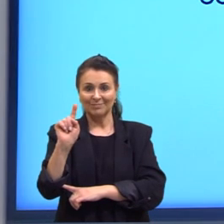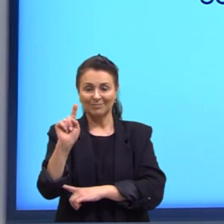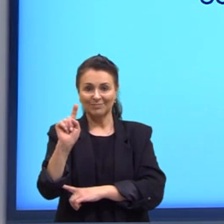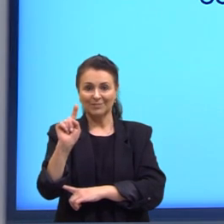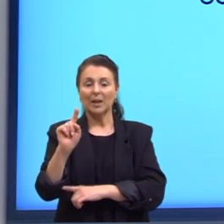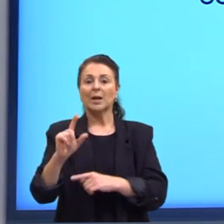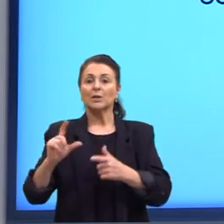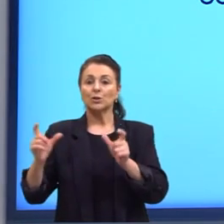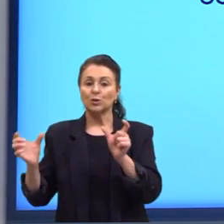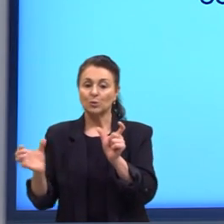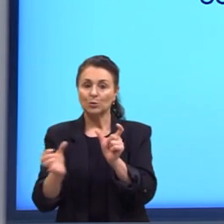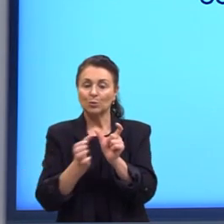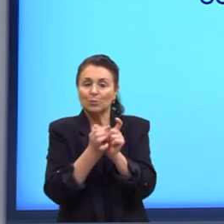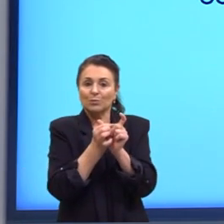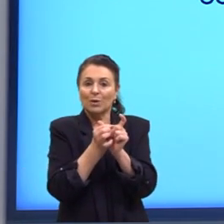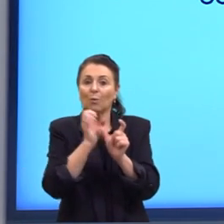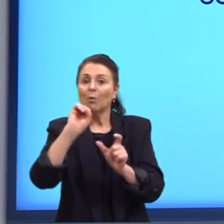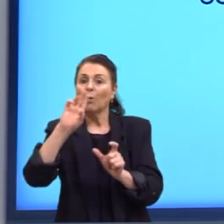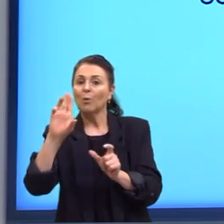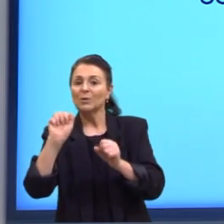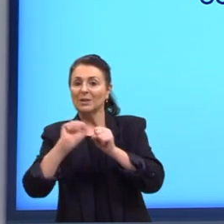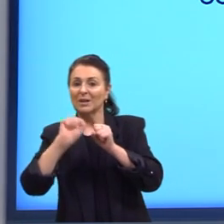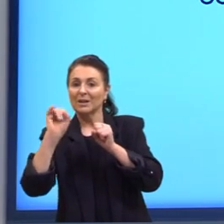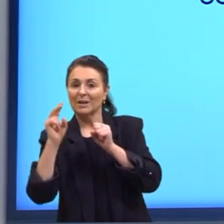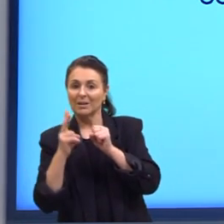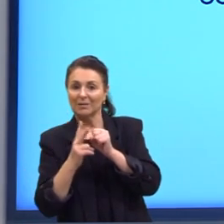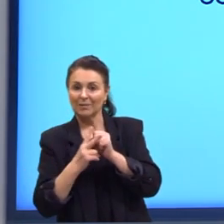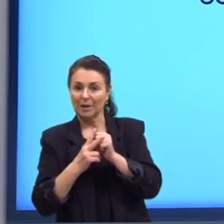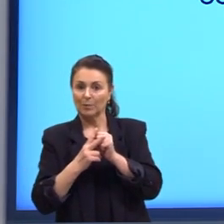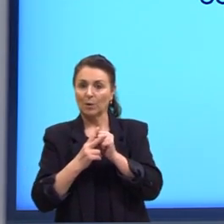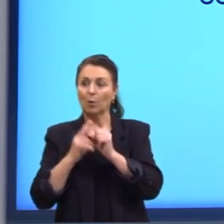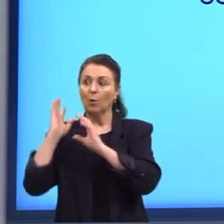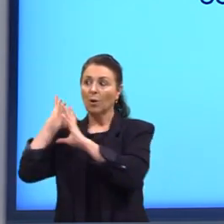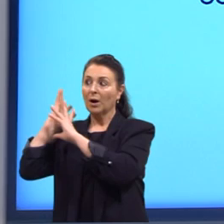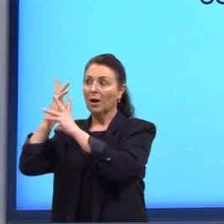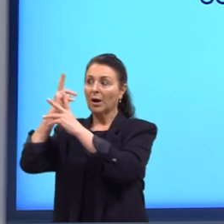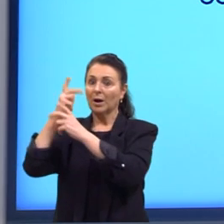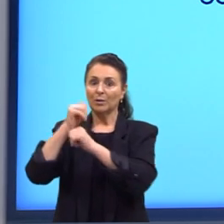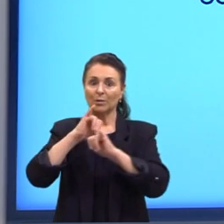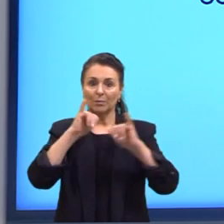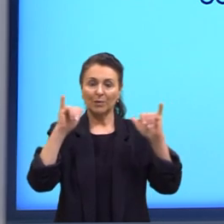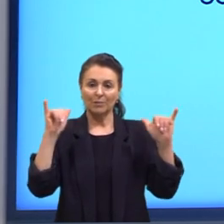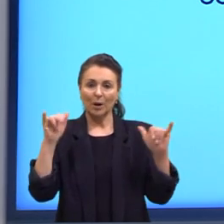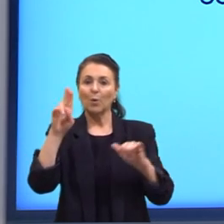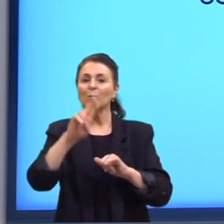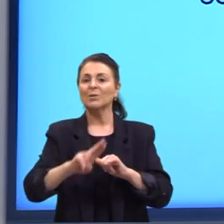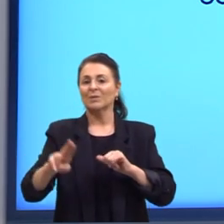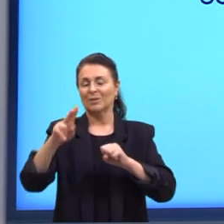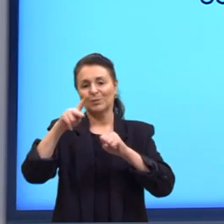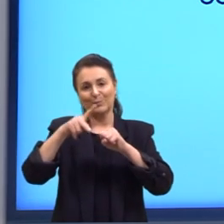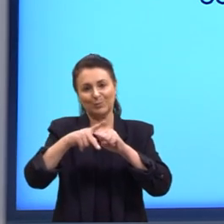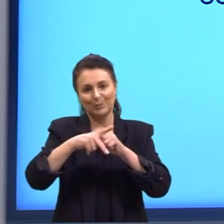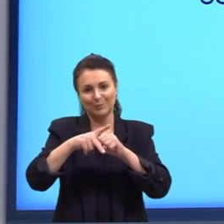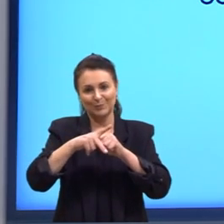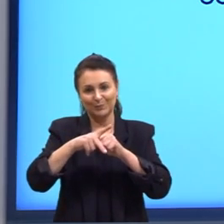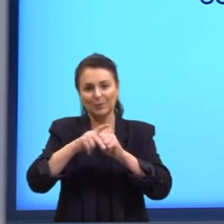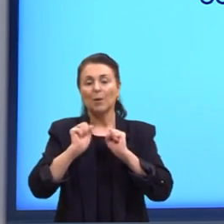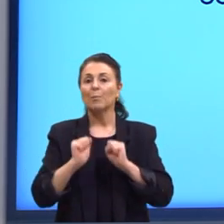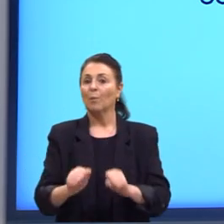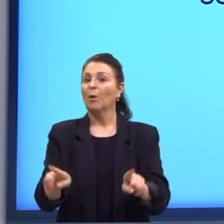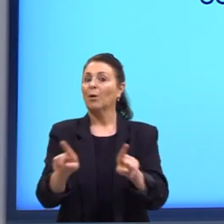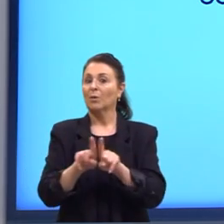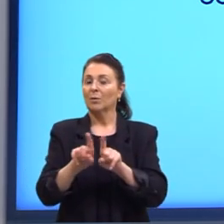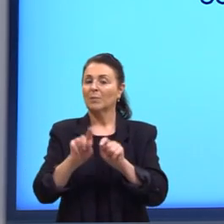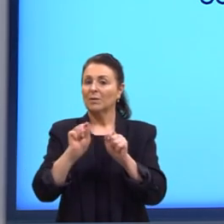ou de advérbios Ou eles ainda podem retomar uma informação através dos pronomes é possível